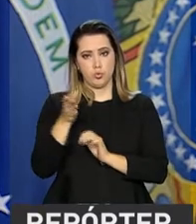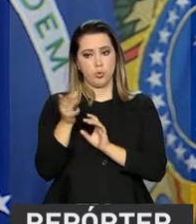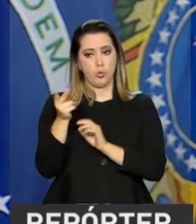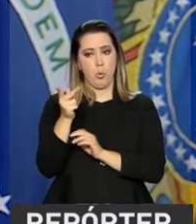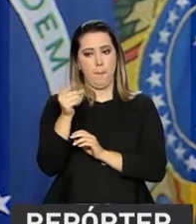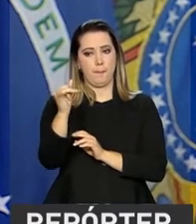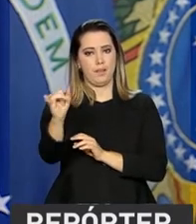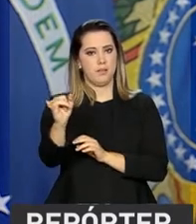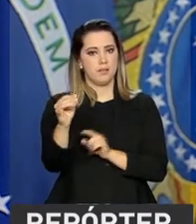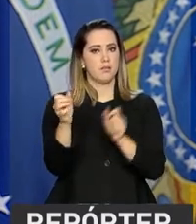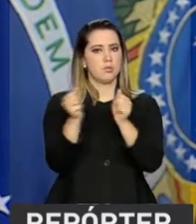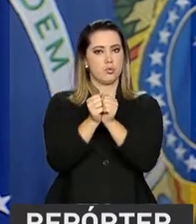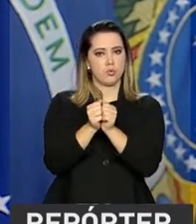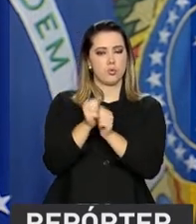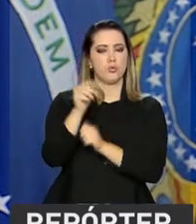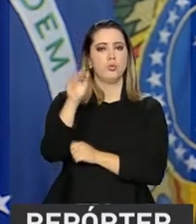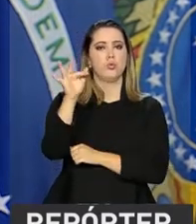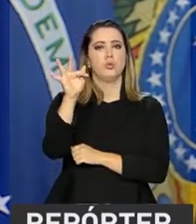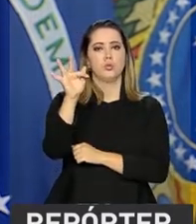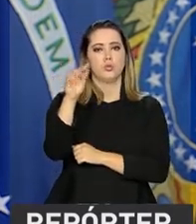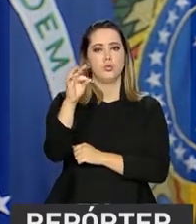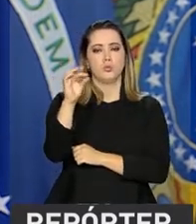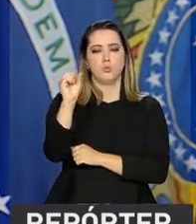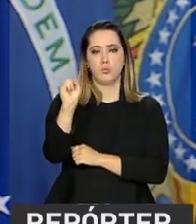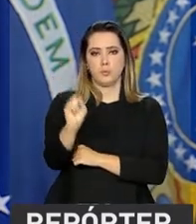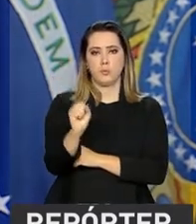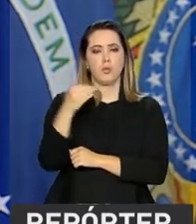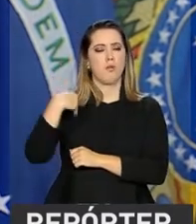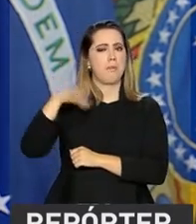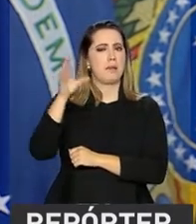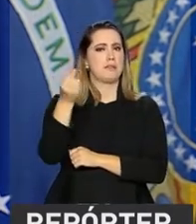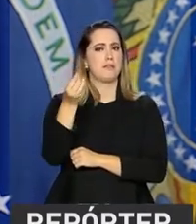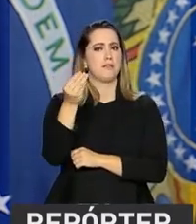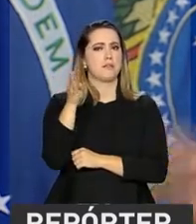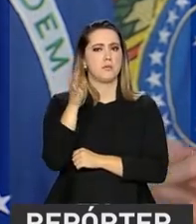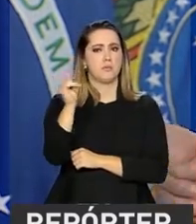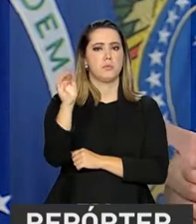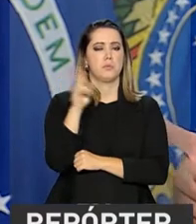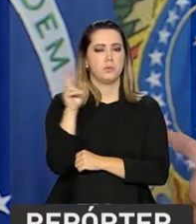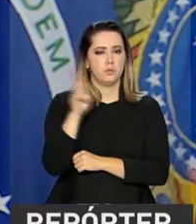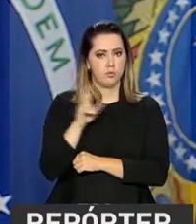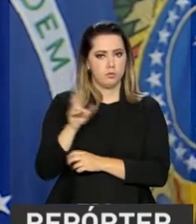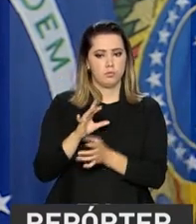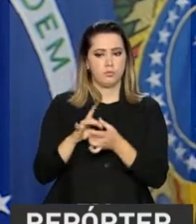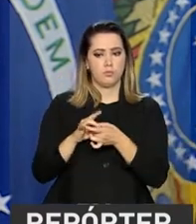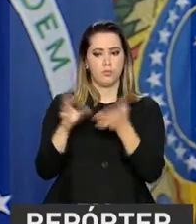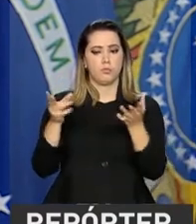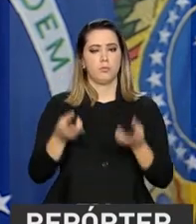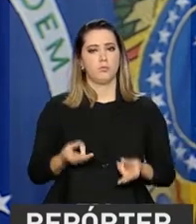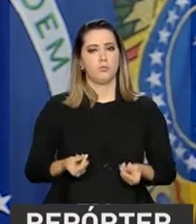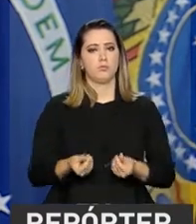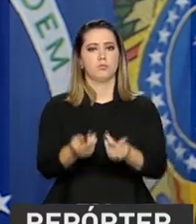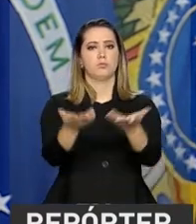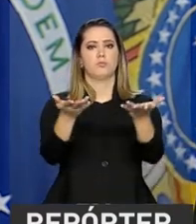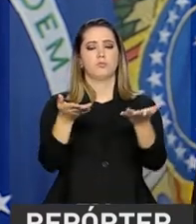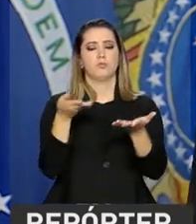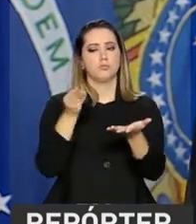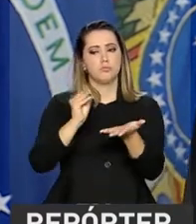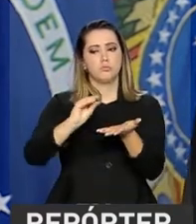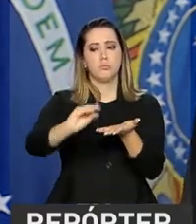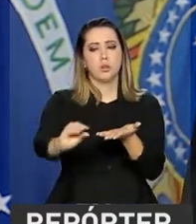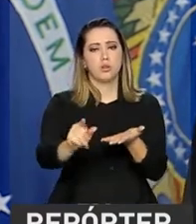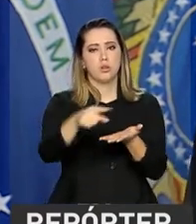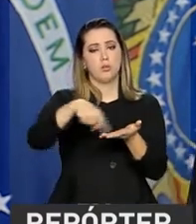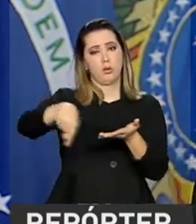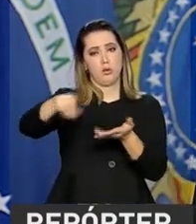do fundo de garantia nós vamos chegar a quase 60 bilhões de reais que foram injetados na